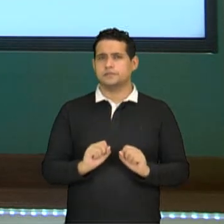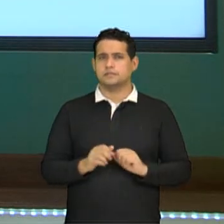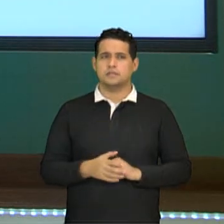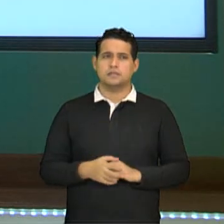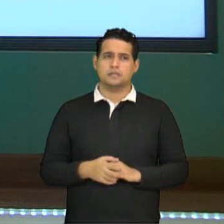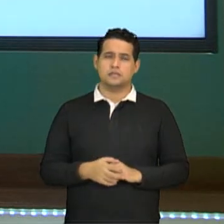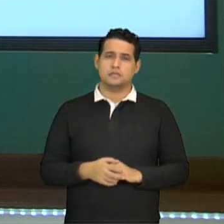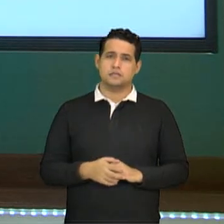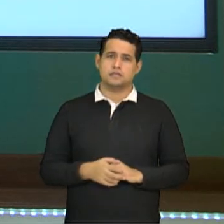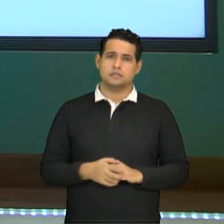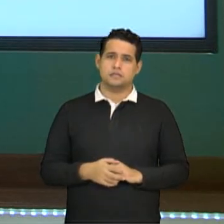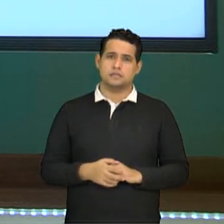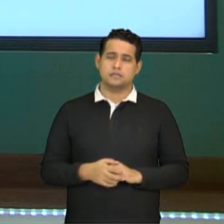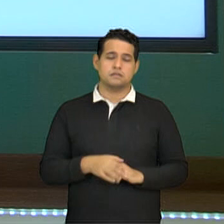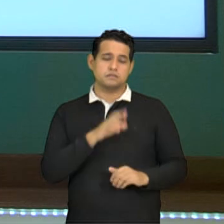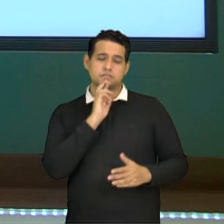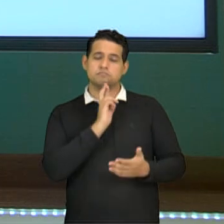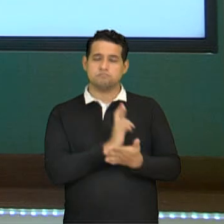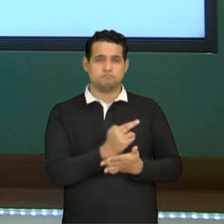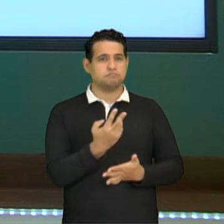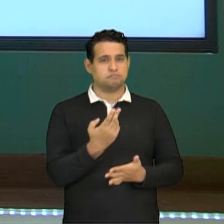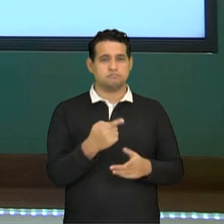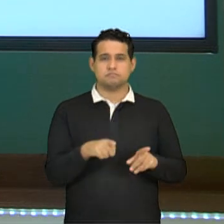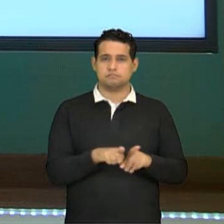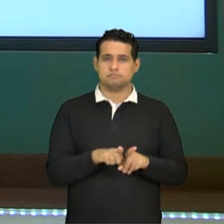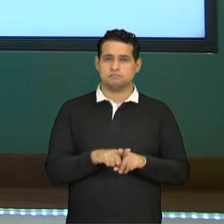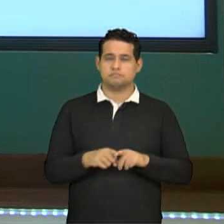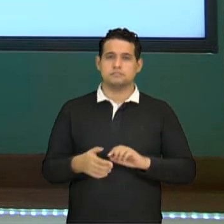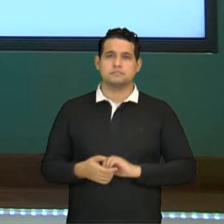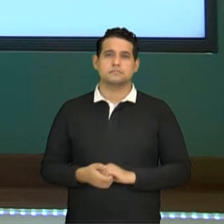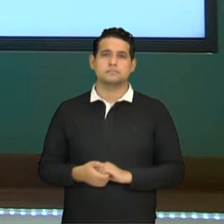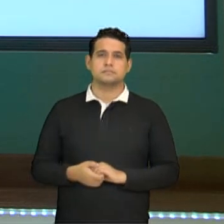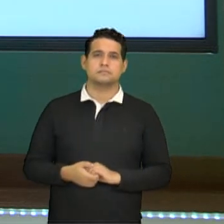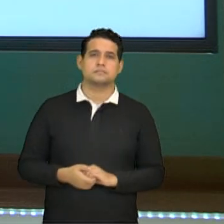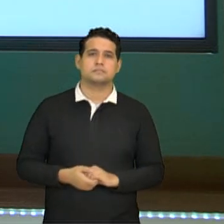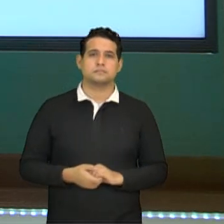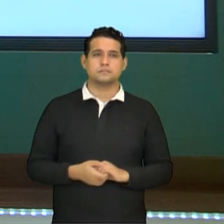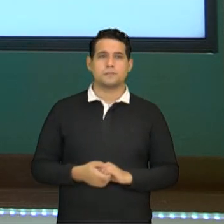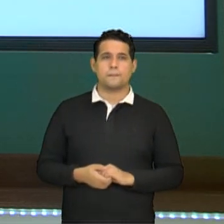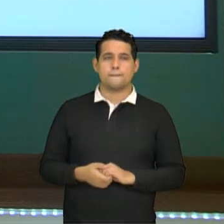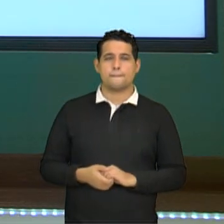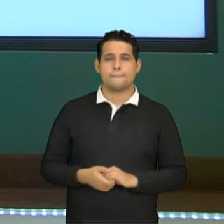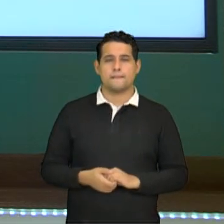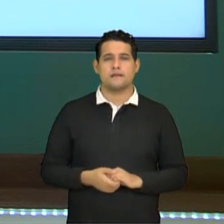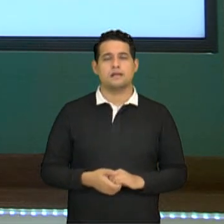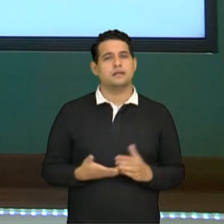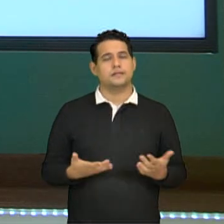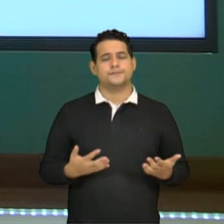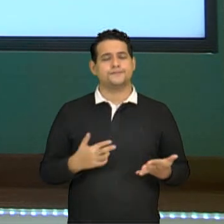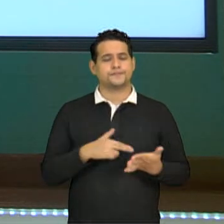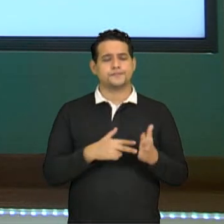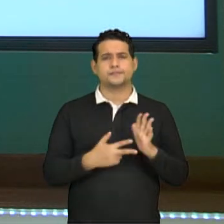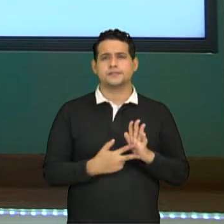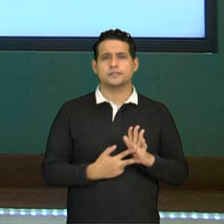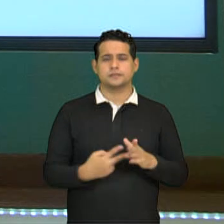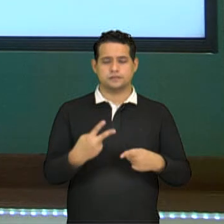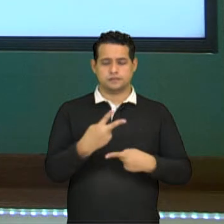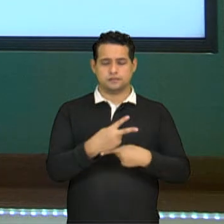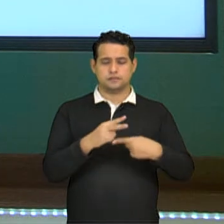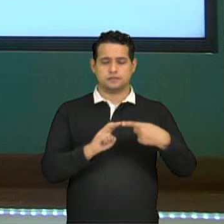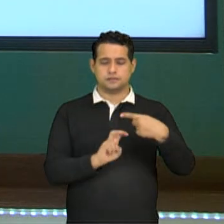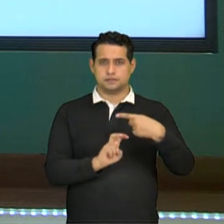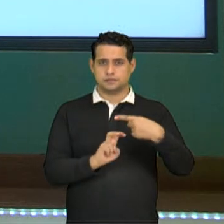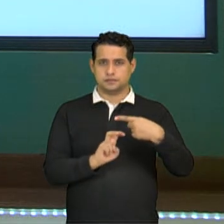poderia, né? Também daria o mesmo resultado, ok? Bom, vamos lá. Então, significa que